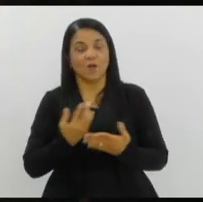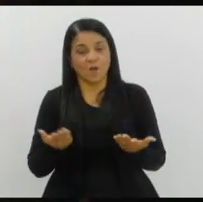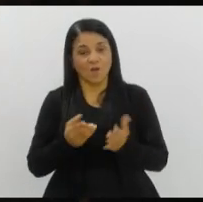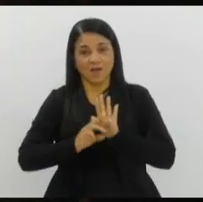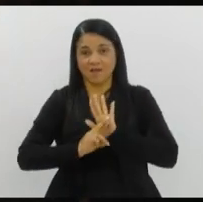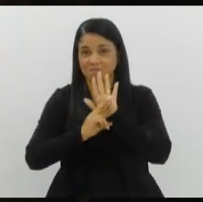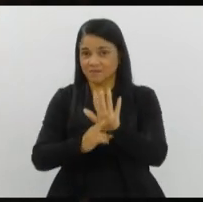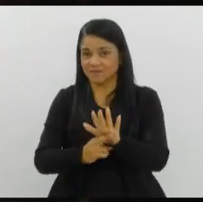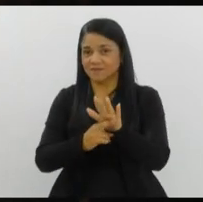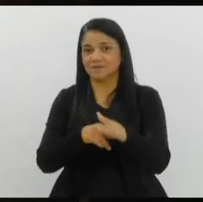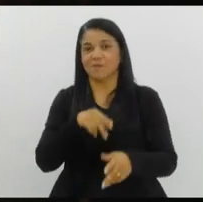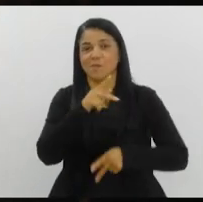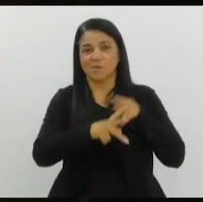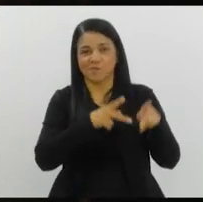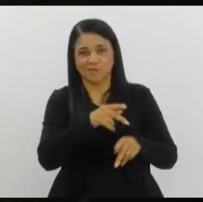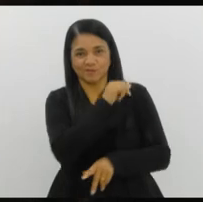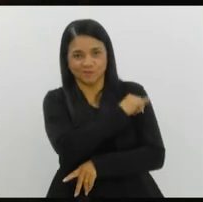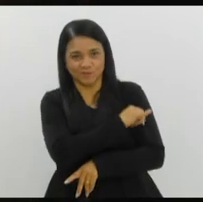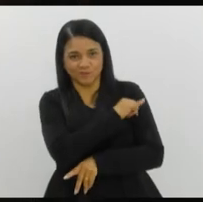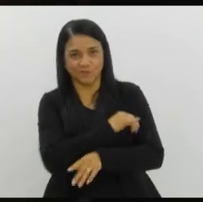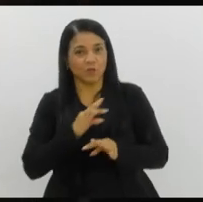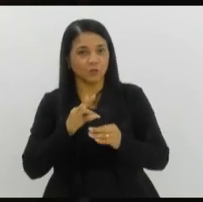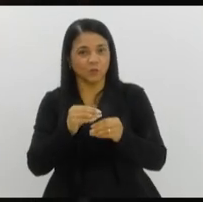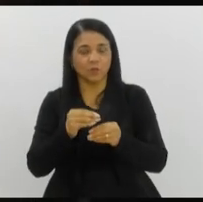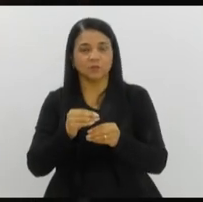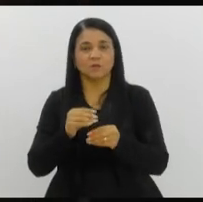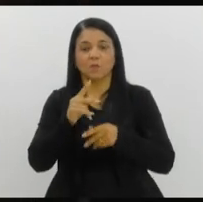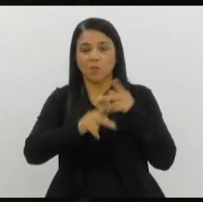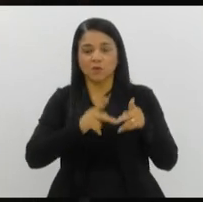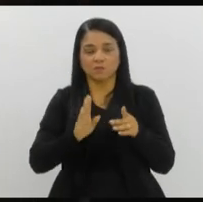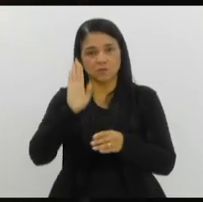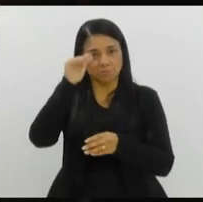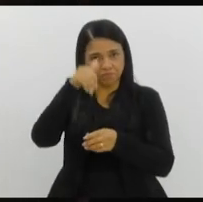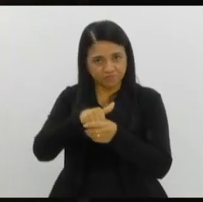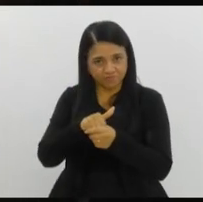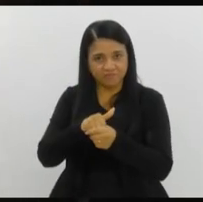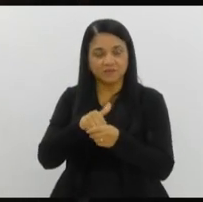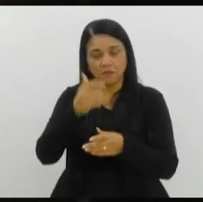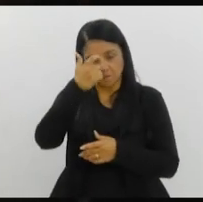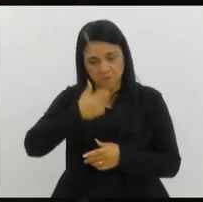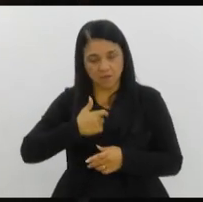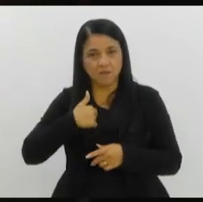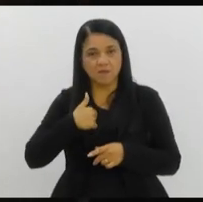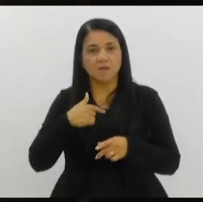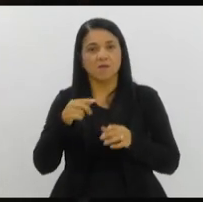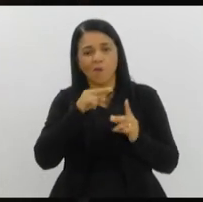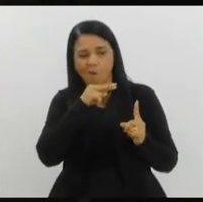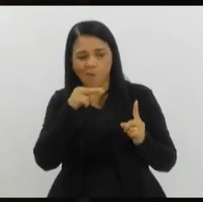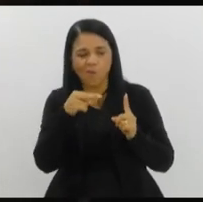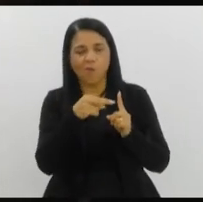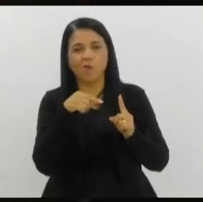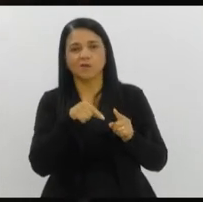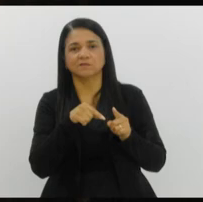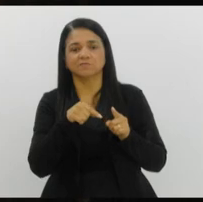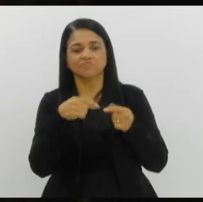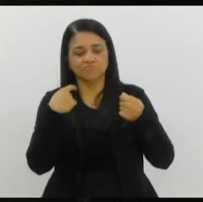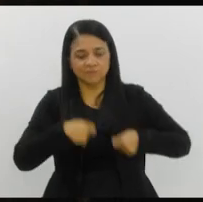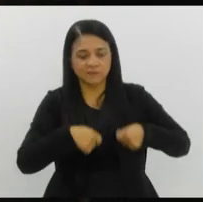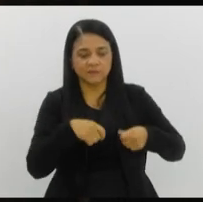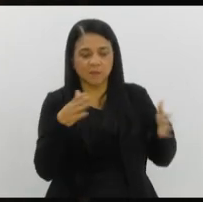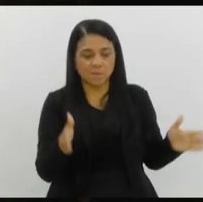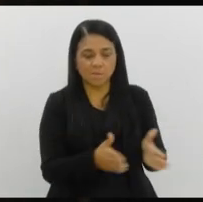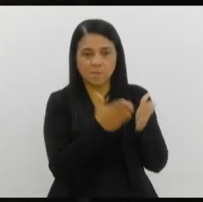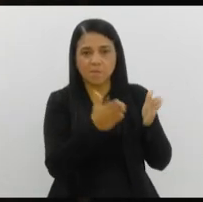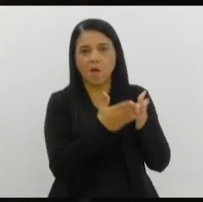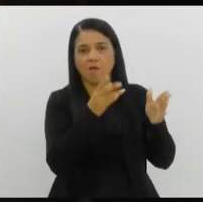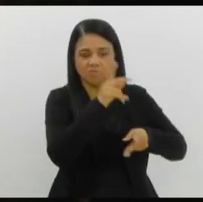população carioca, né, todos os eleitores que me concederam esse mandato, e sempre, né, olhando para quem precisa mais,